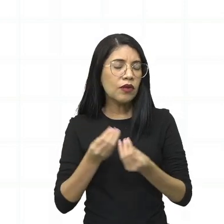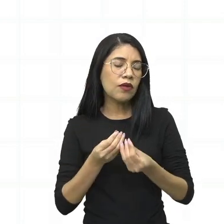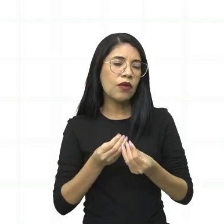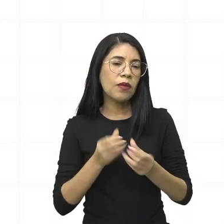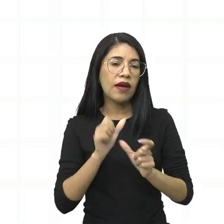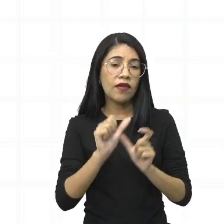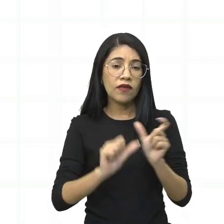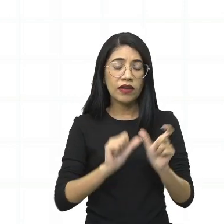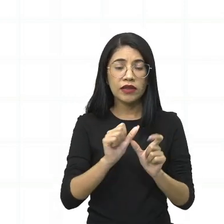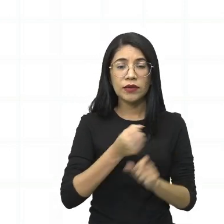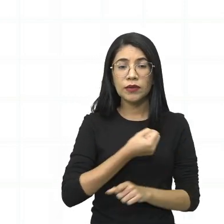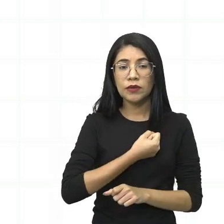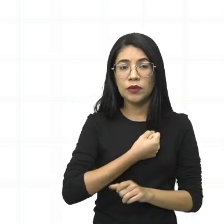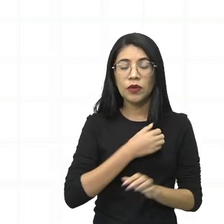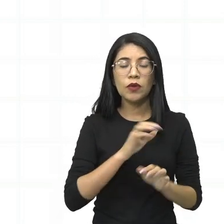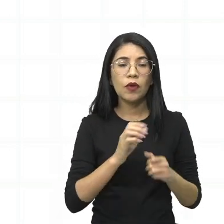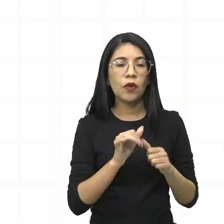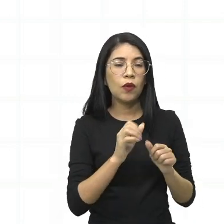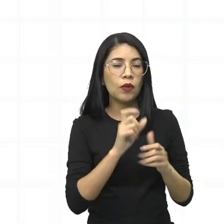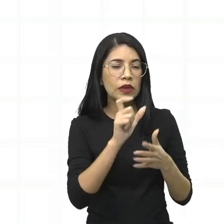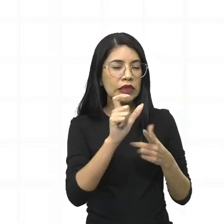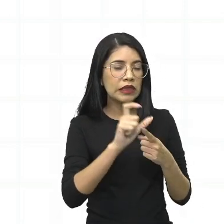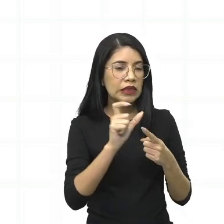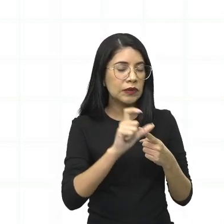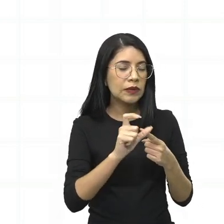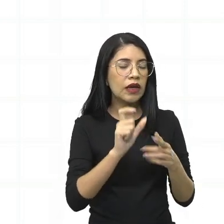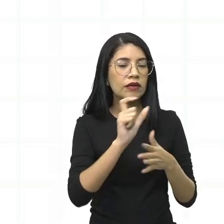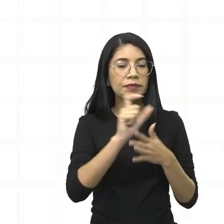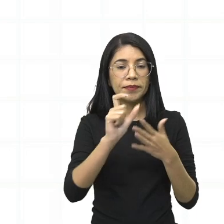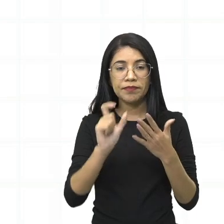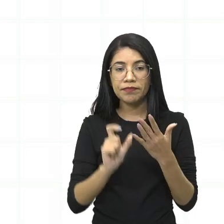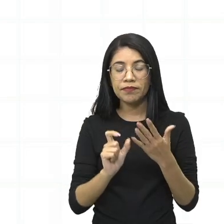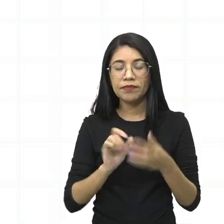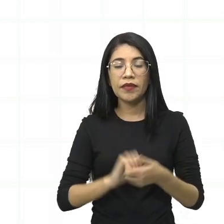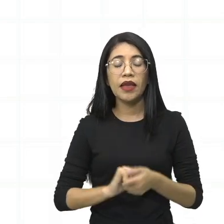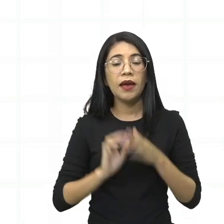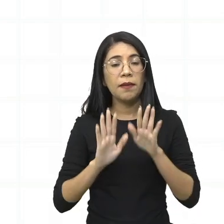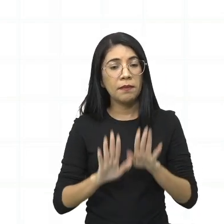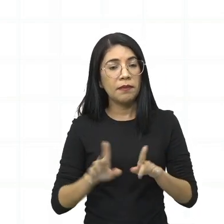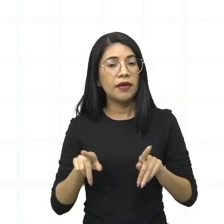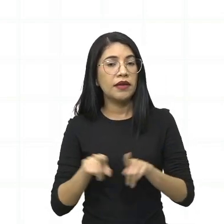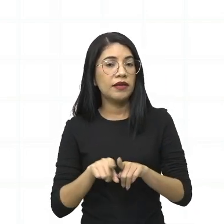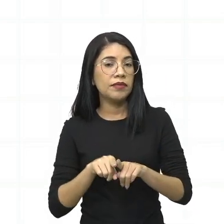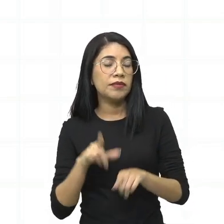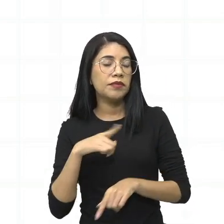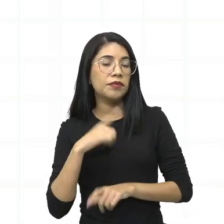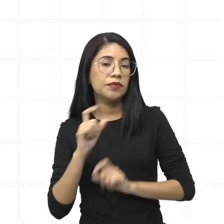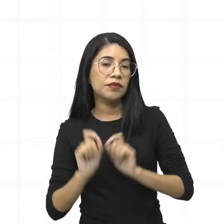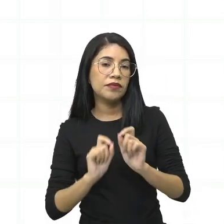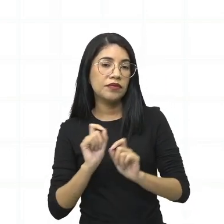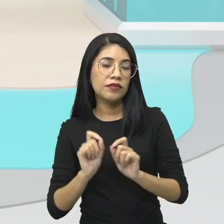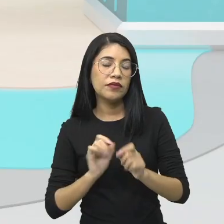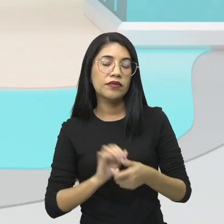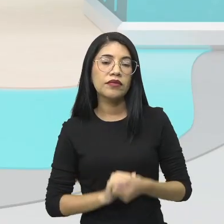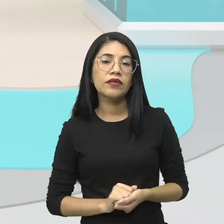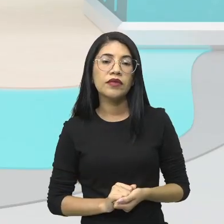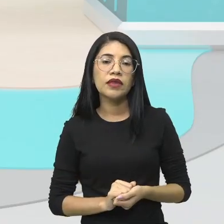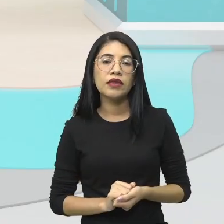de número, né? Singular e plural. Lógico que nós temos, né, as nossas